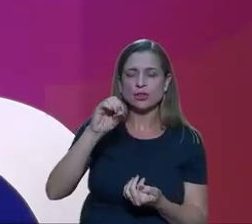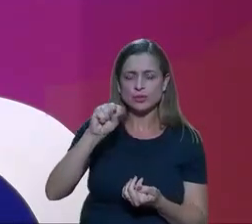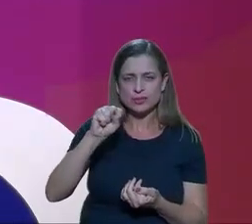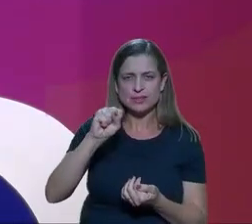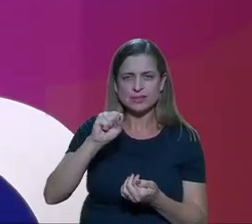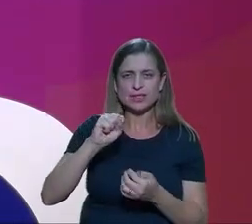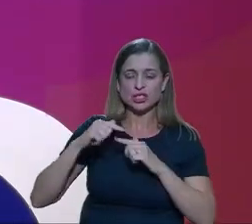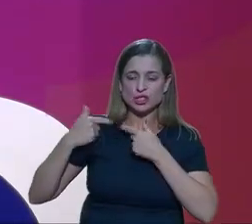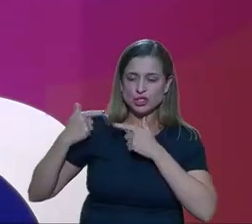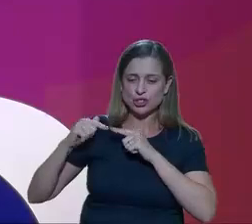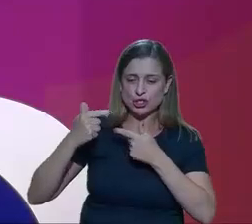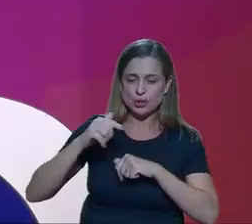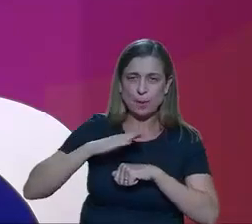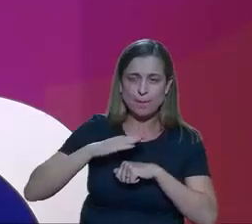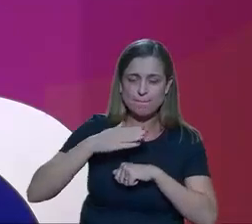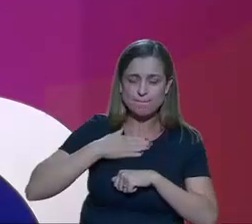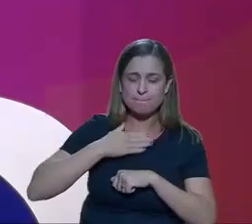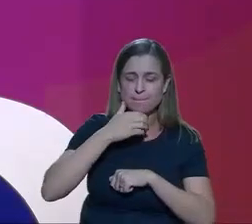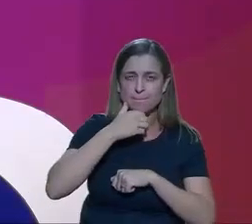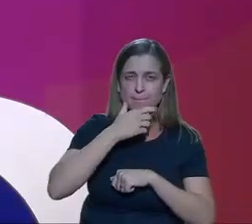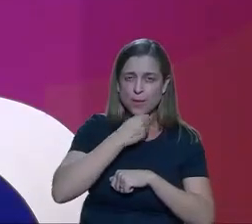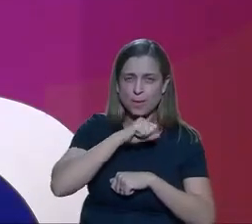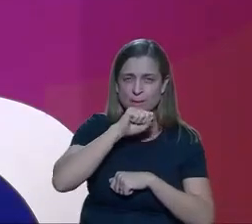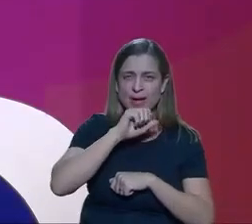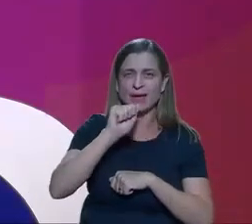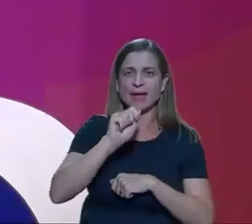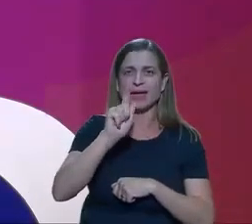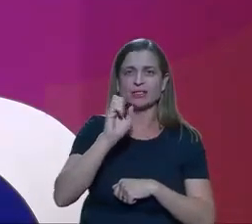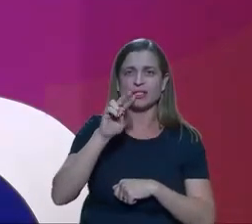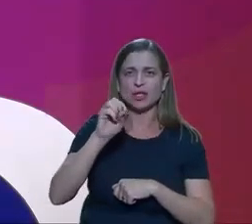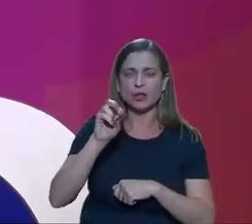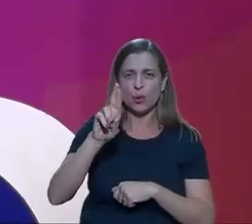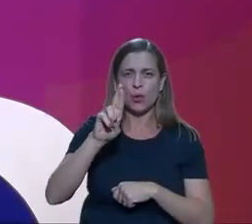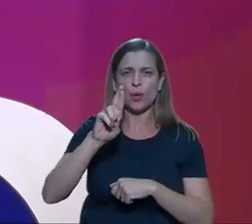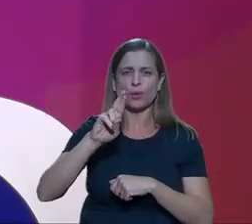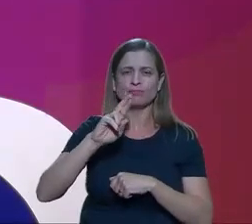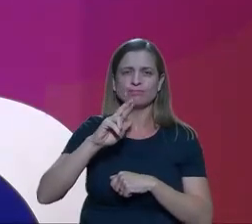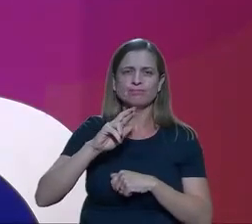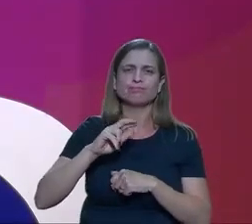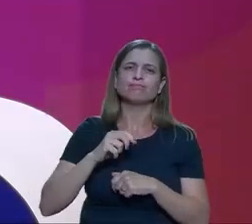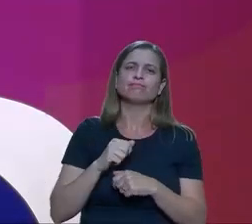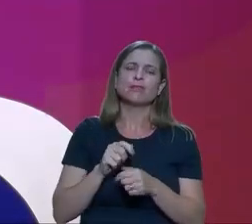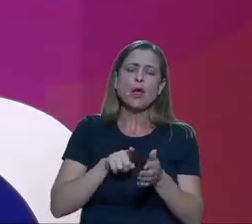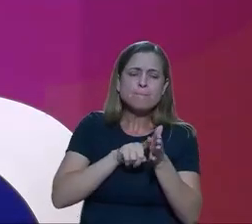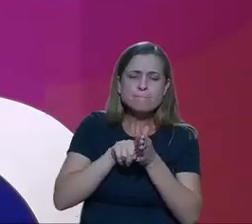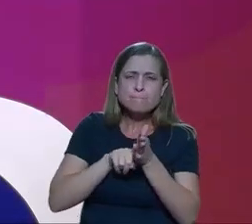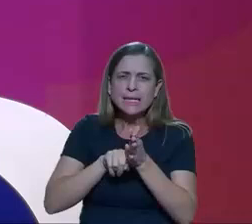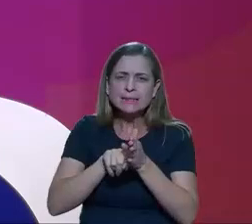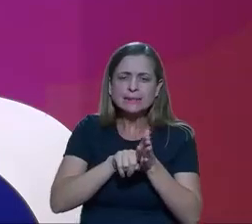genealogia de meu pai, Agenor Braga de Araújo. Foram 25 anos de